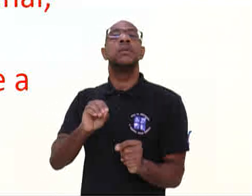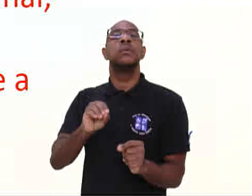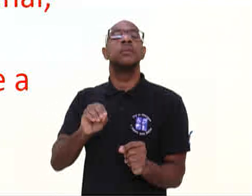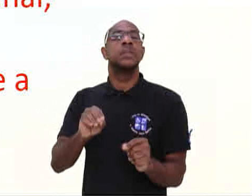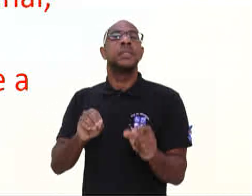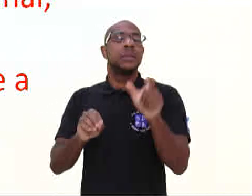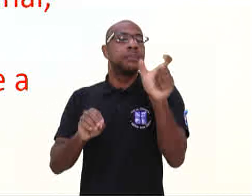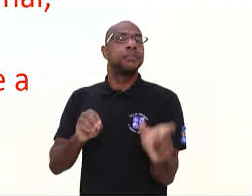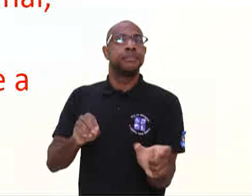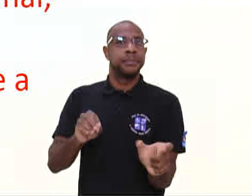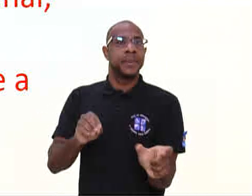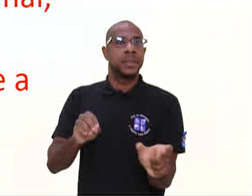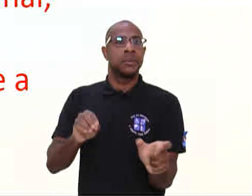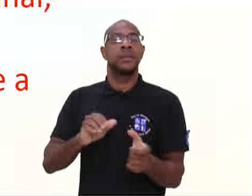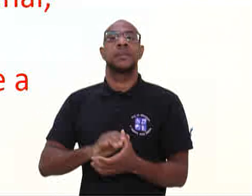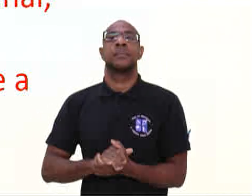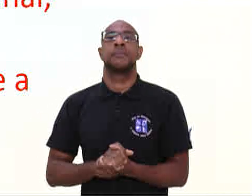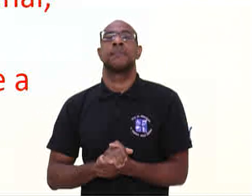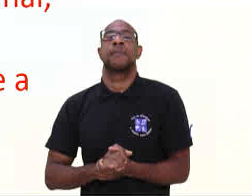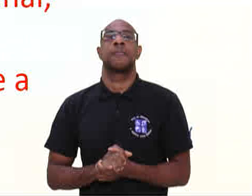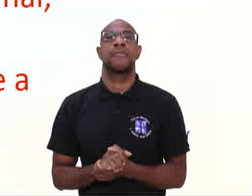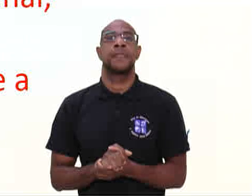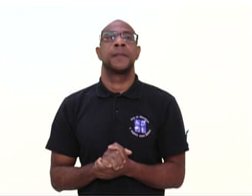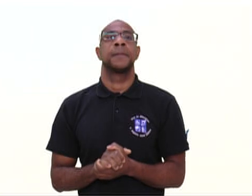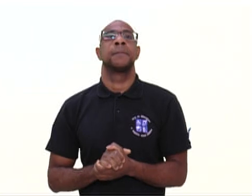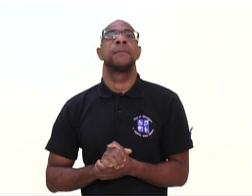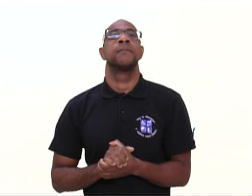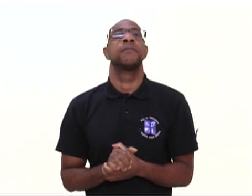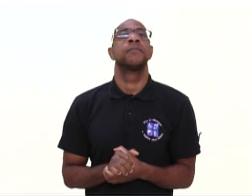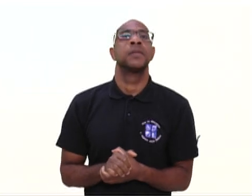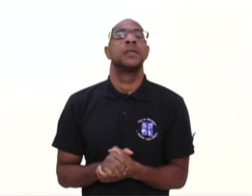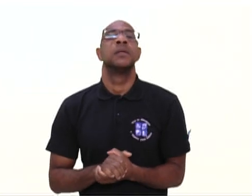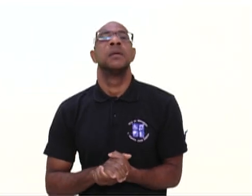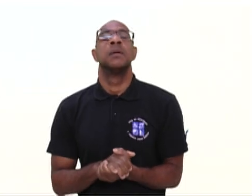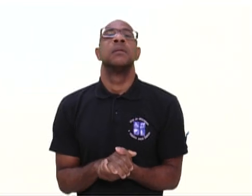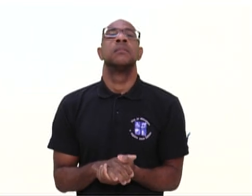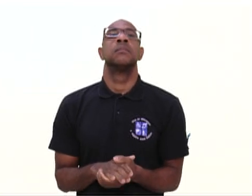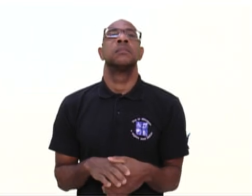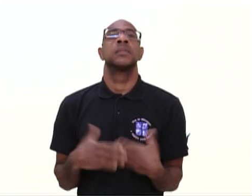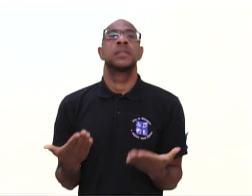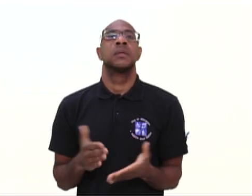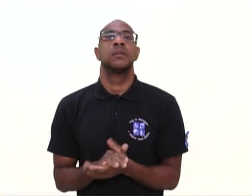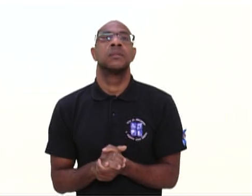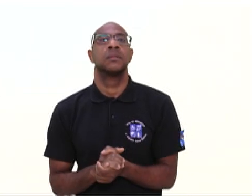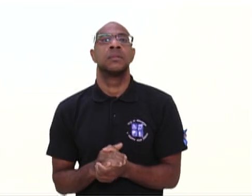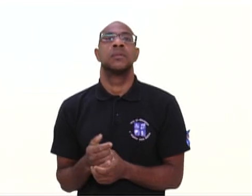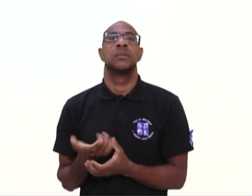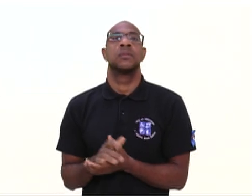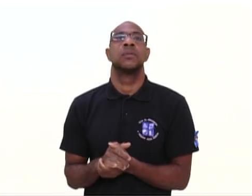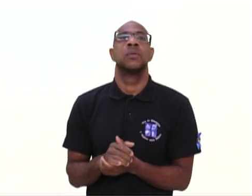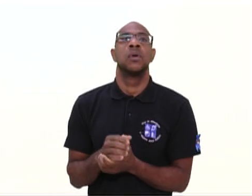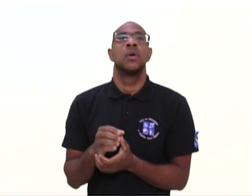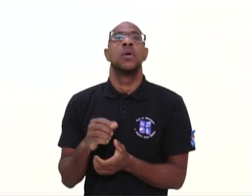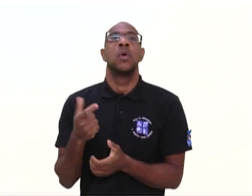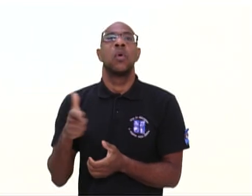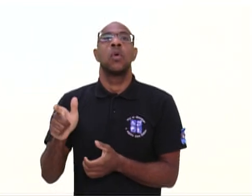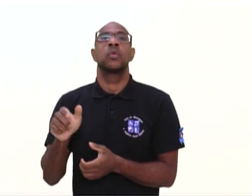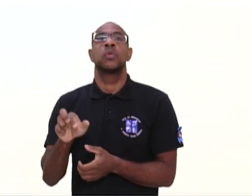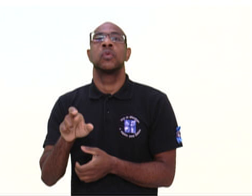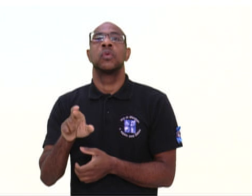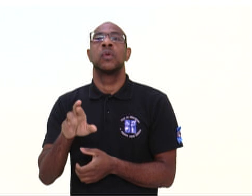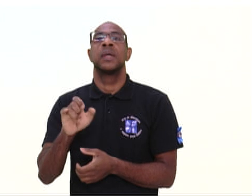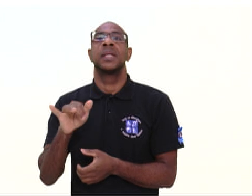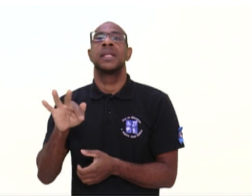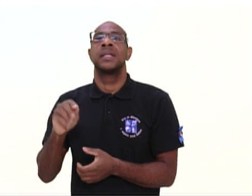interrompe como um rio, abruptamente. Ok? Sigamos. O outro Recife, casas de lama